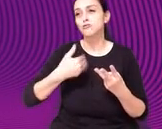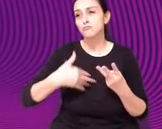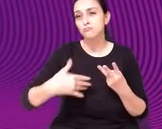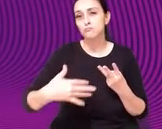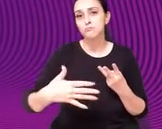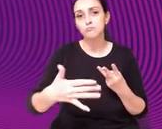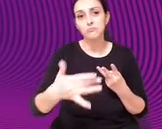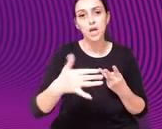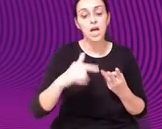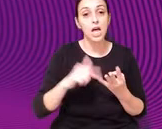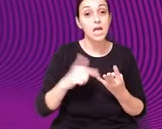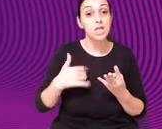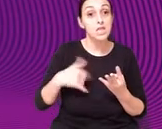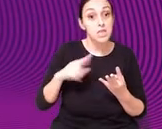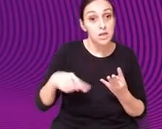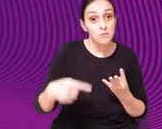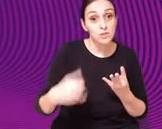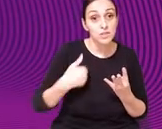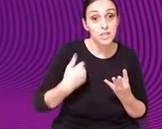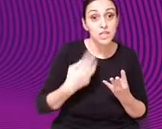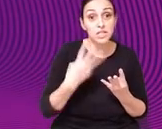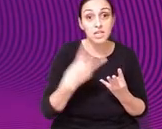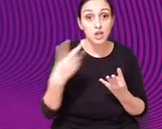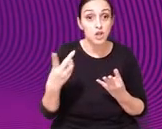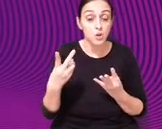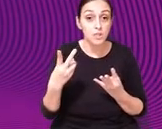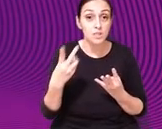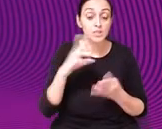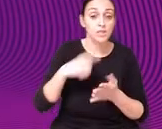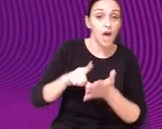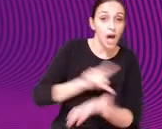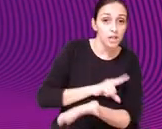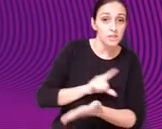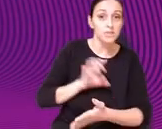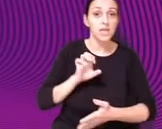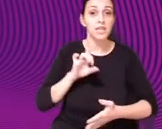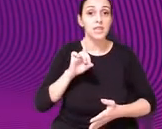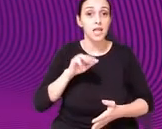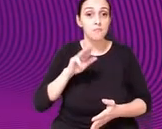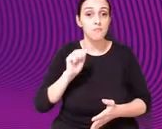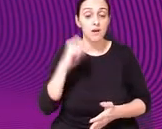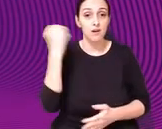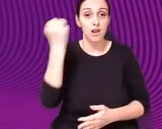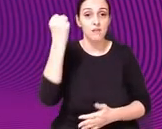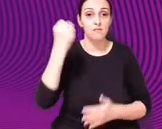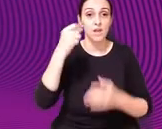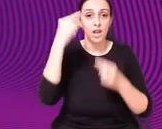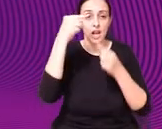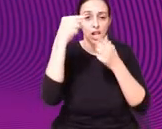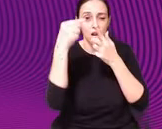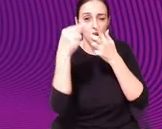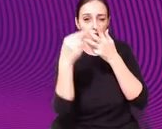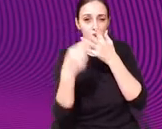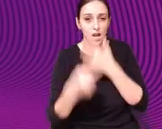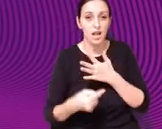nos 32, antes do evento do edema agudo, os laudos sugeriam